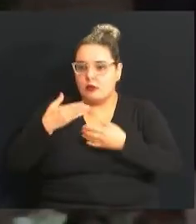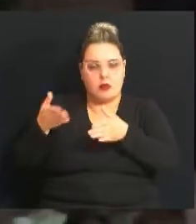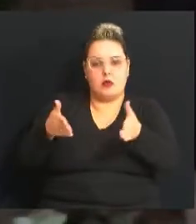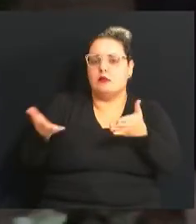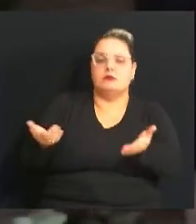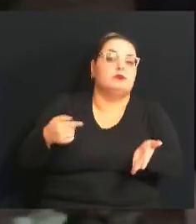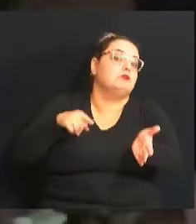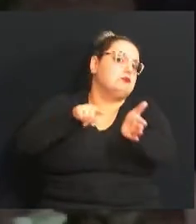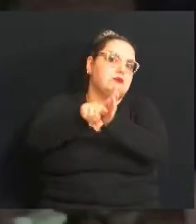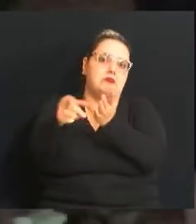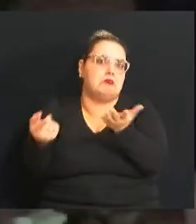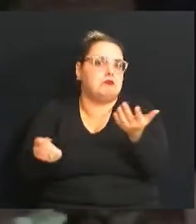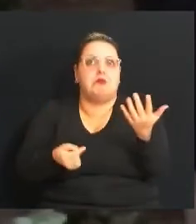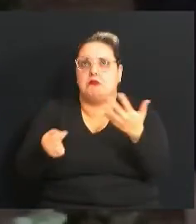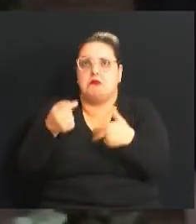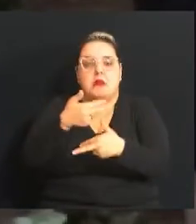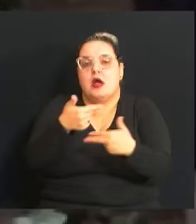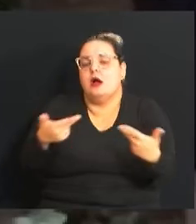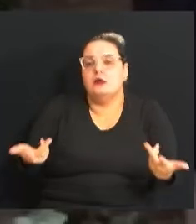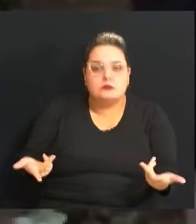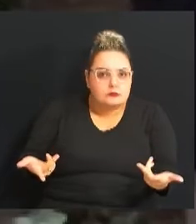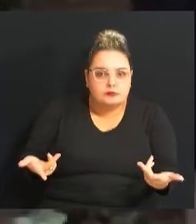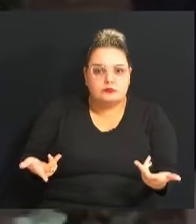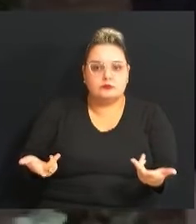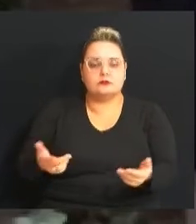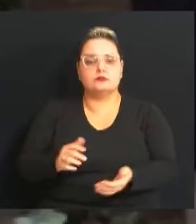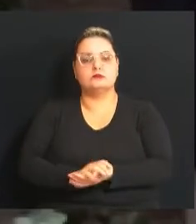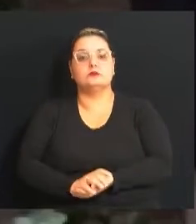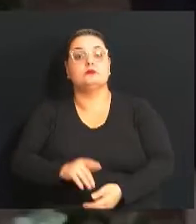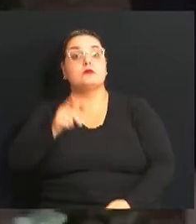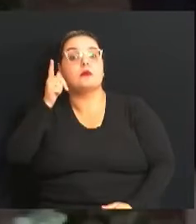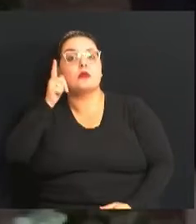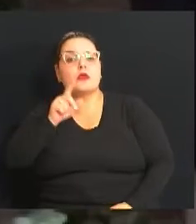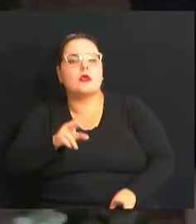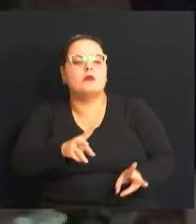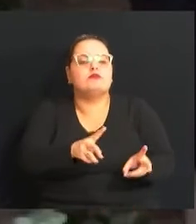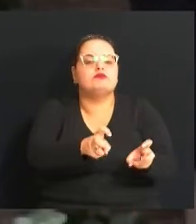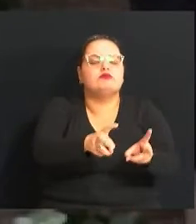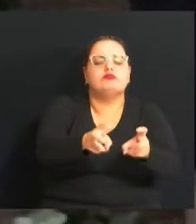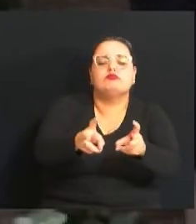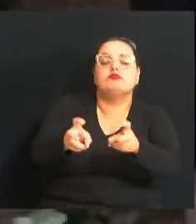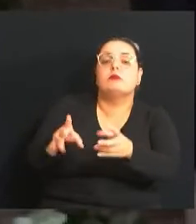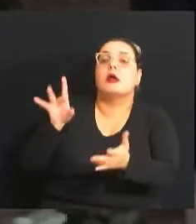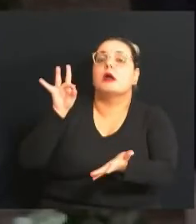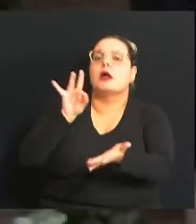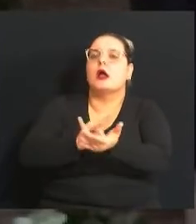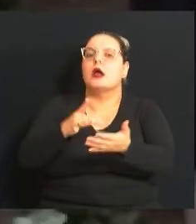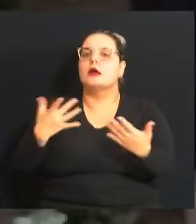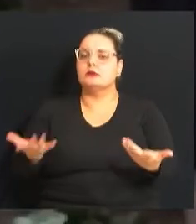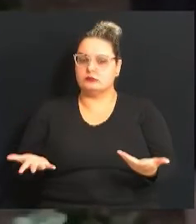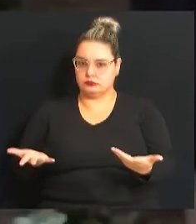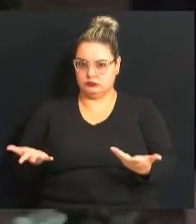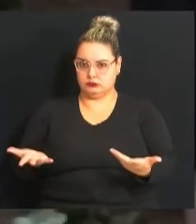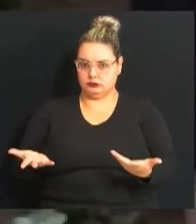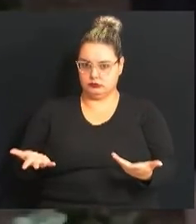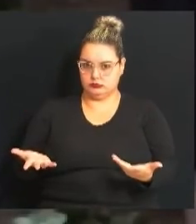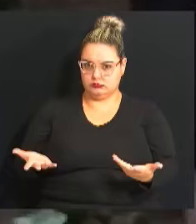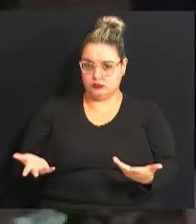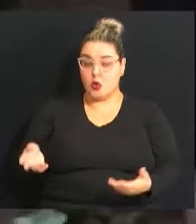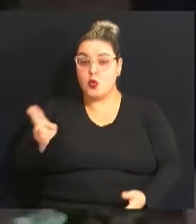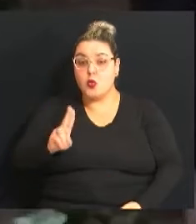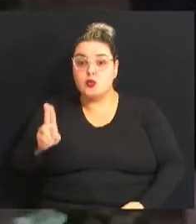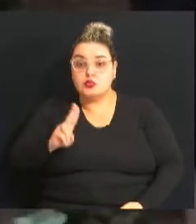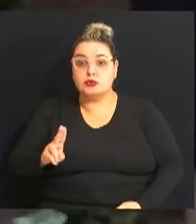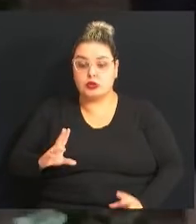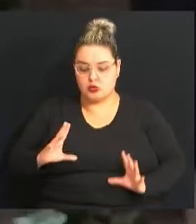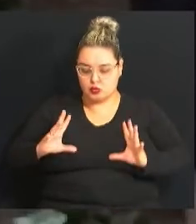perguntar determinado assunto. Eu consigo perceber mais a realidade, usando os recursos que o corpo nos